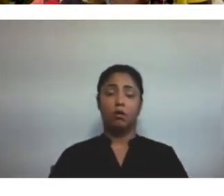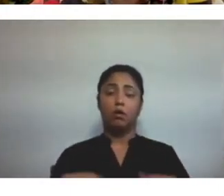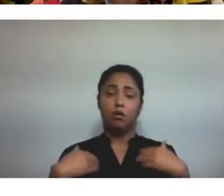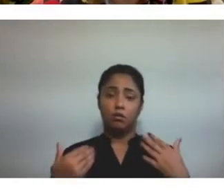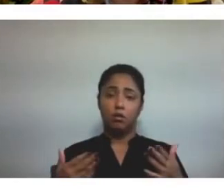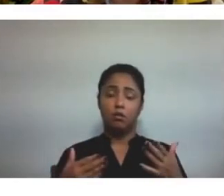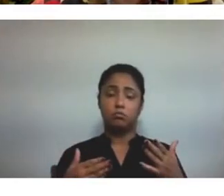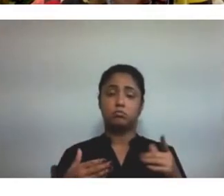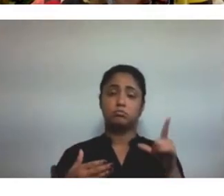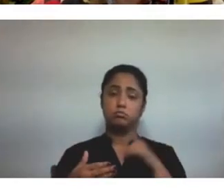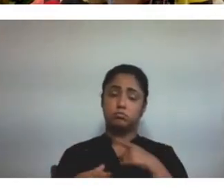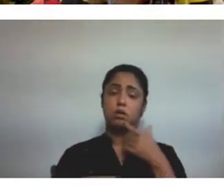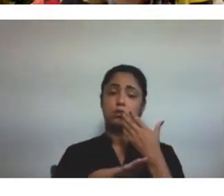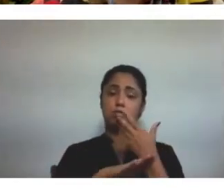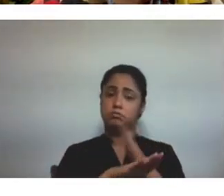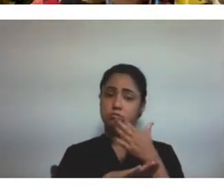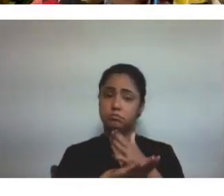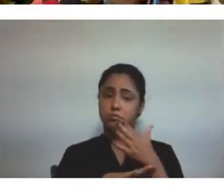por todo